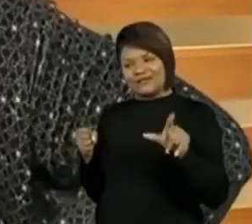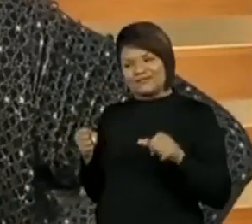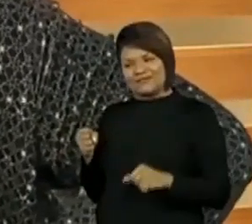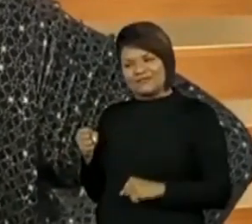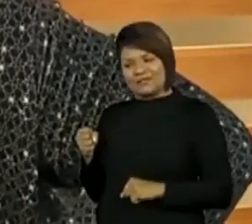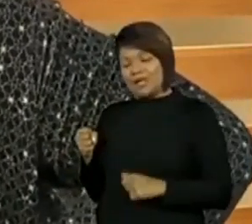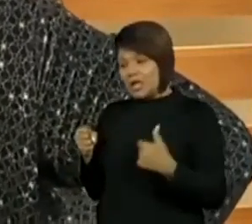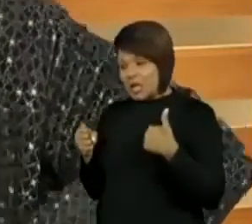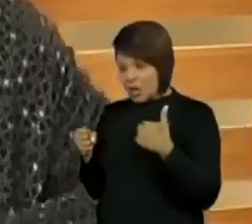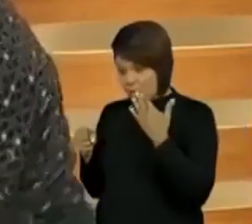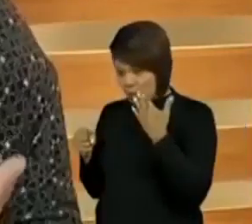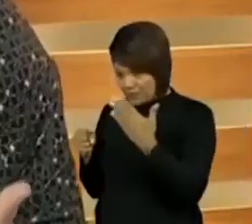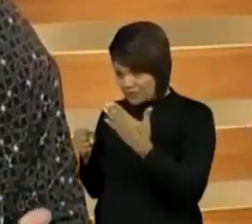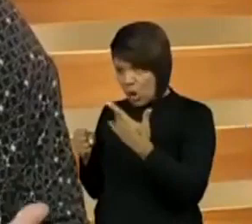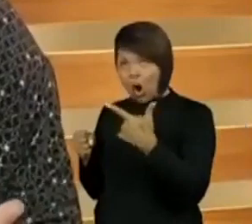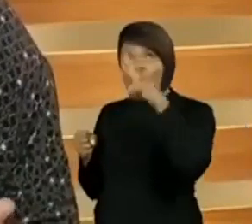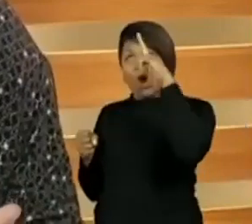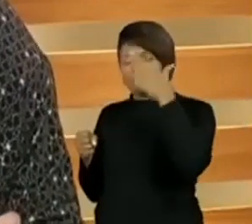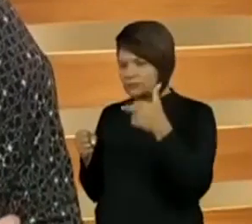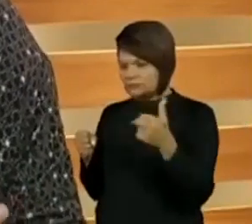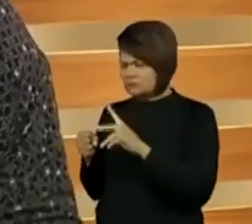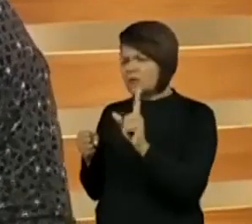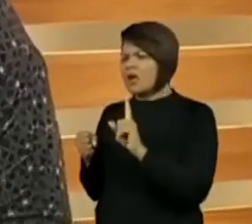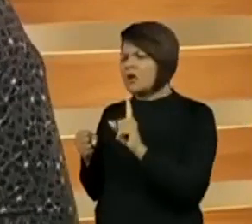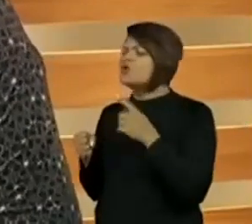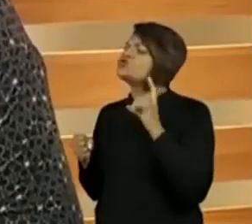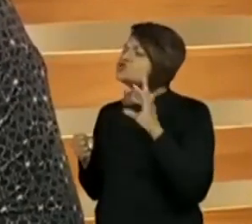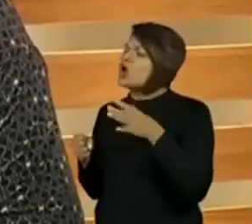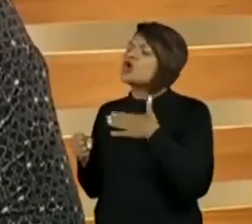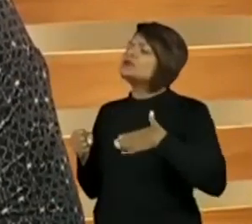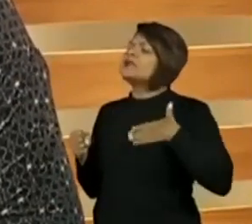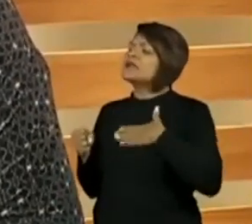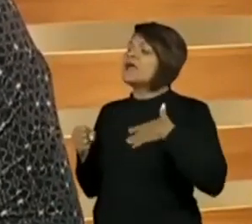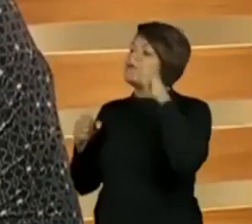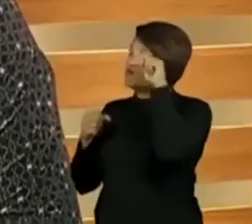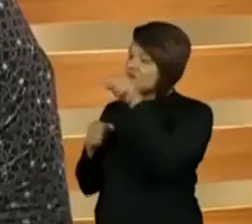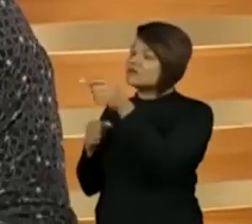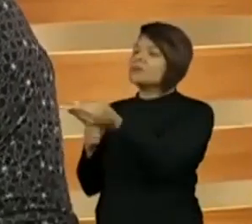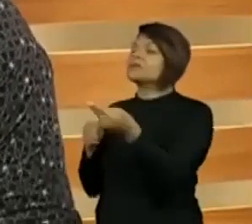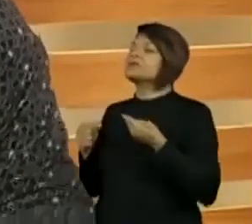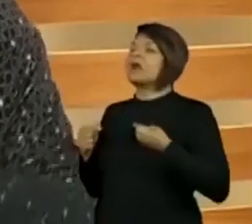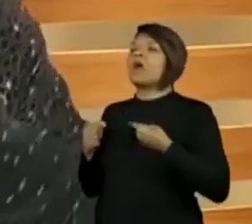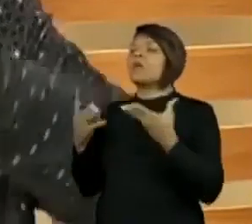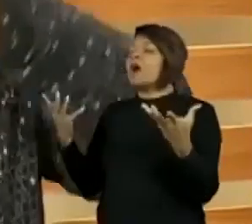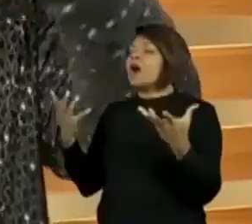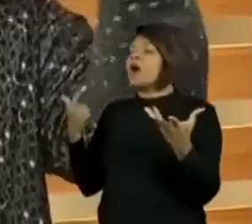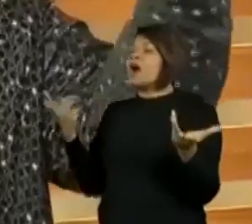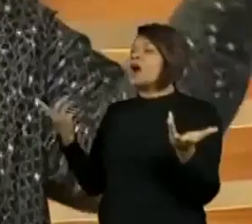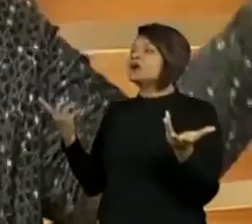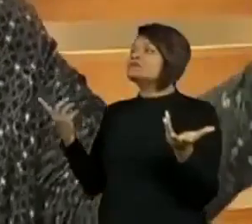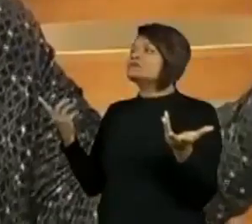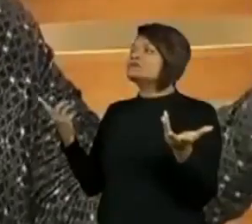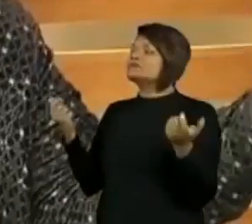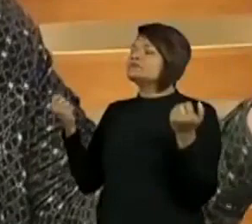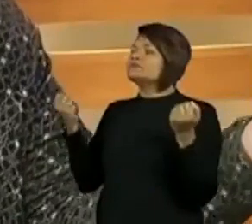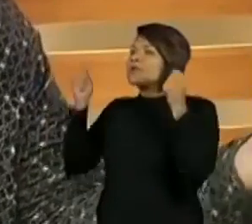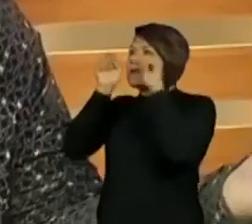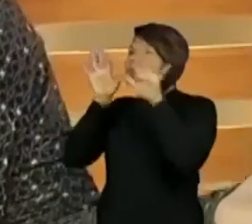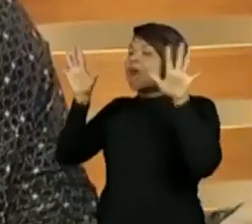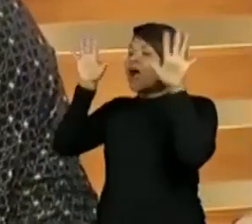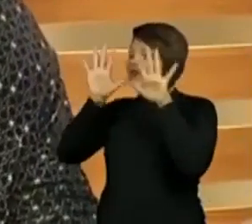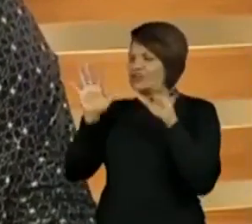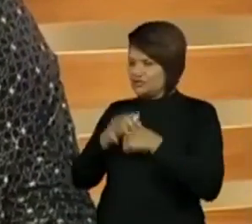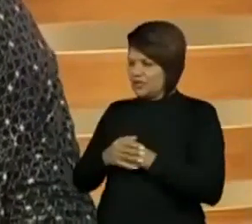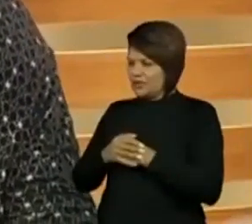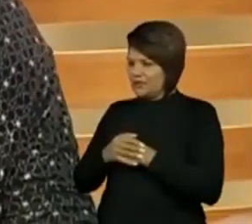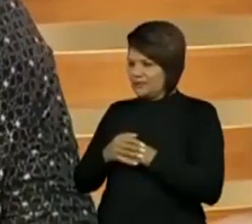possa trazer. Apenas gostaria que você trouxesse uma imagem. Uma imagem que nos mostrasse para onde vão as